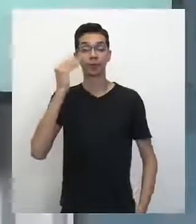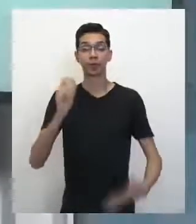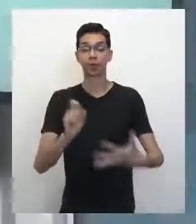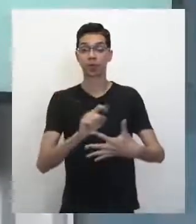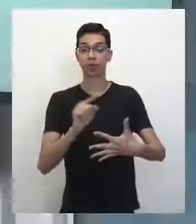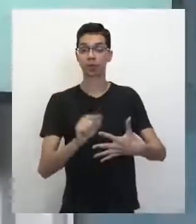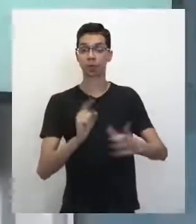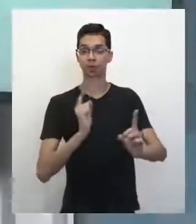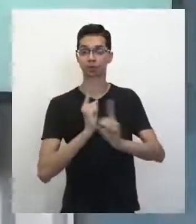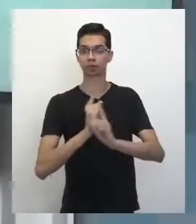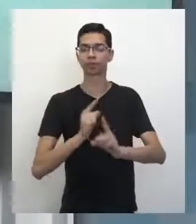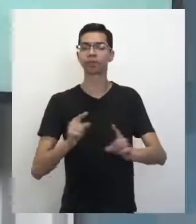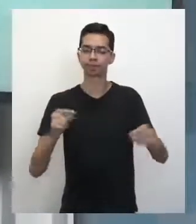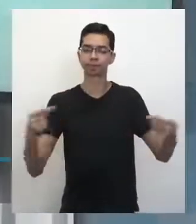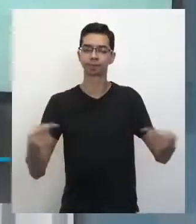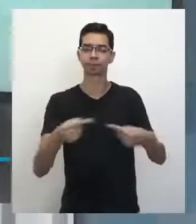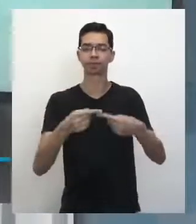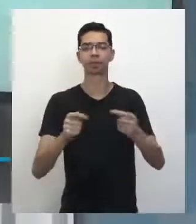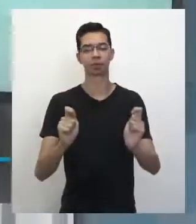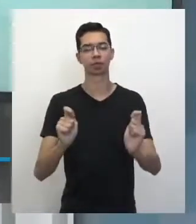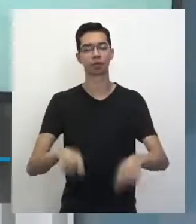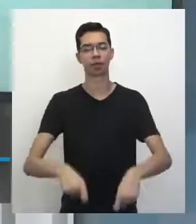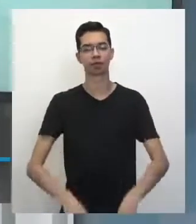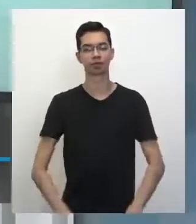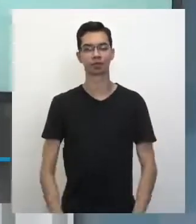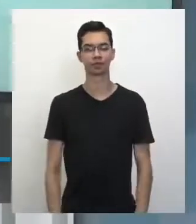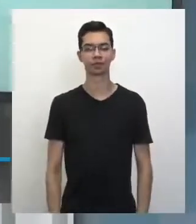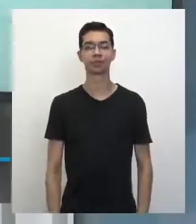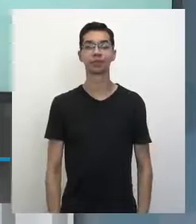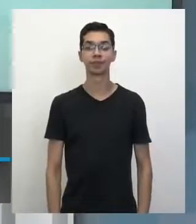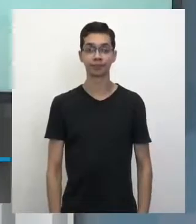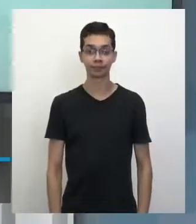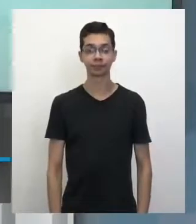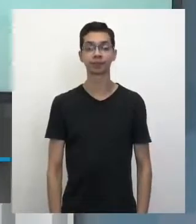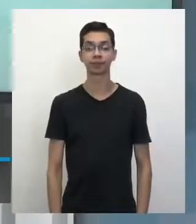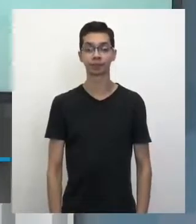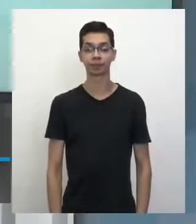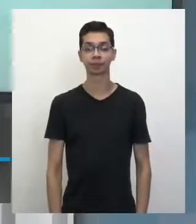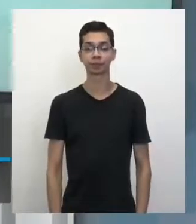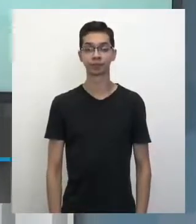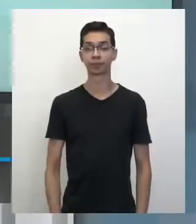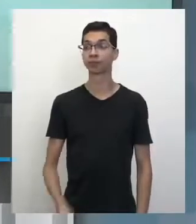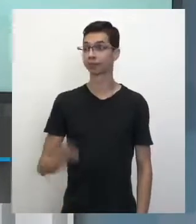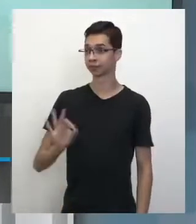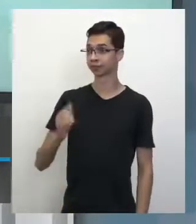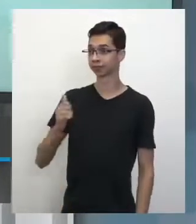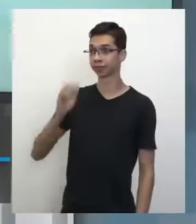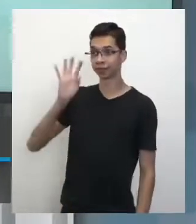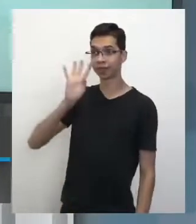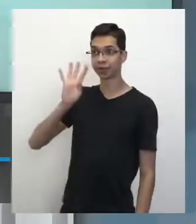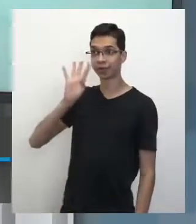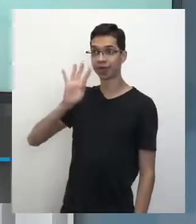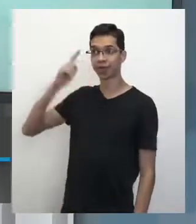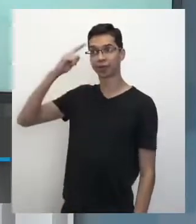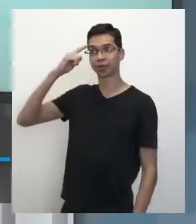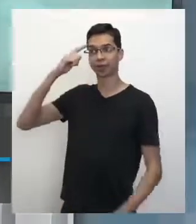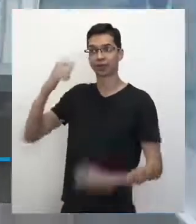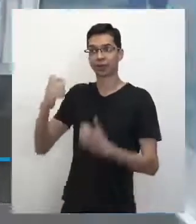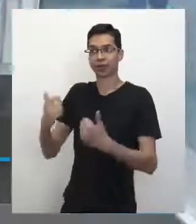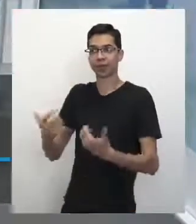seja a mais aceita dentro da questão que a gente formulou. Então, legal, olha, né, bem bacana esse pensamento aí